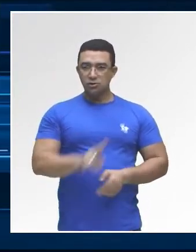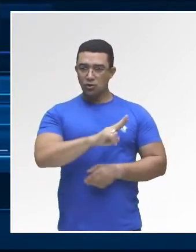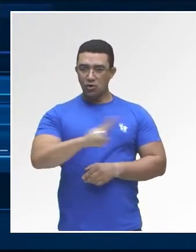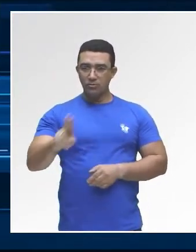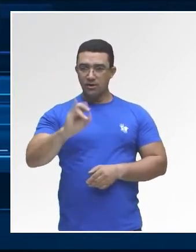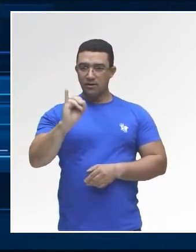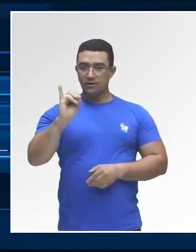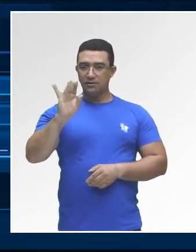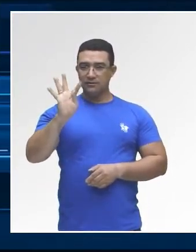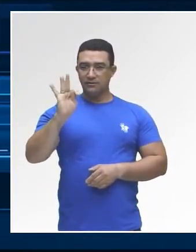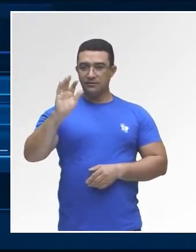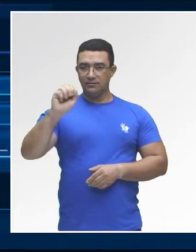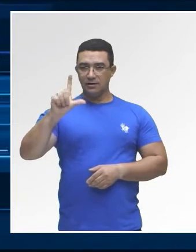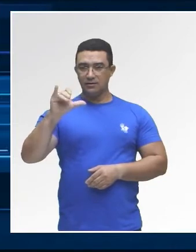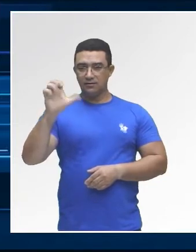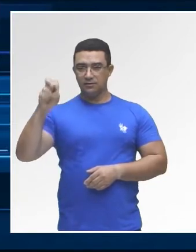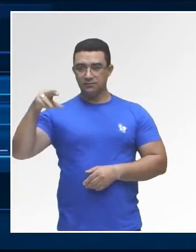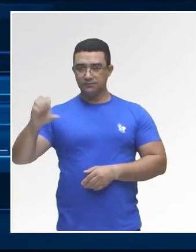Italian.